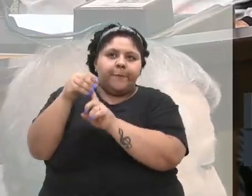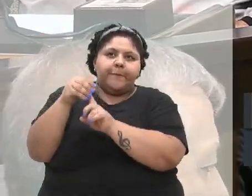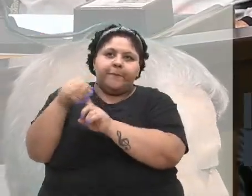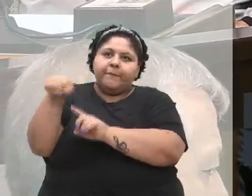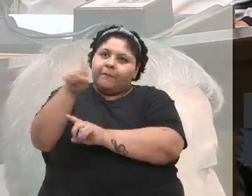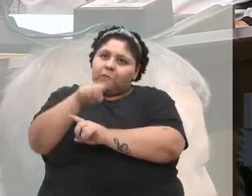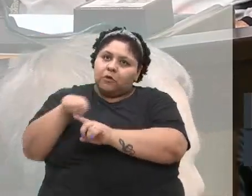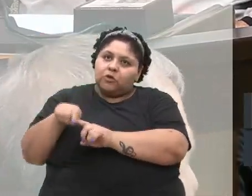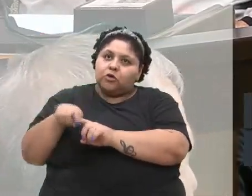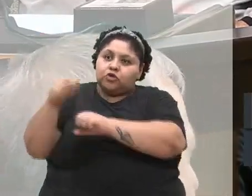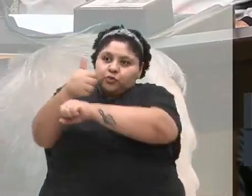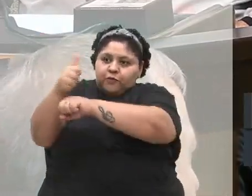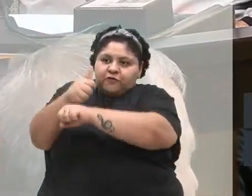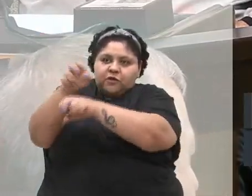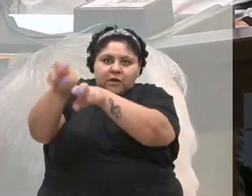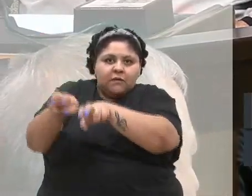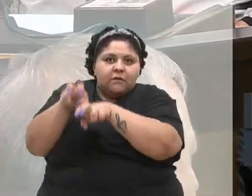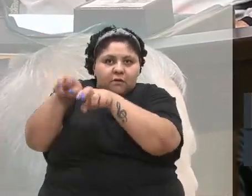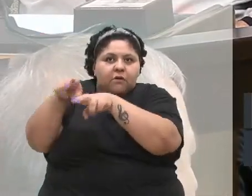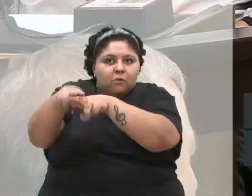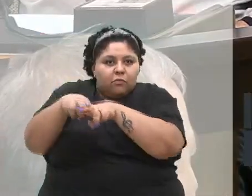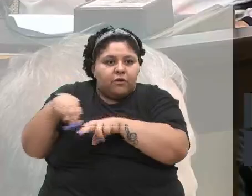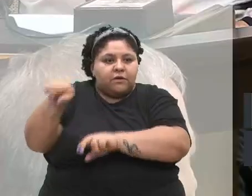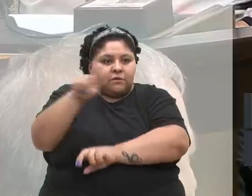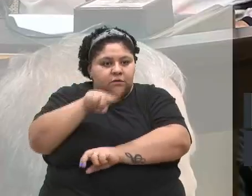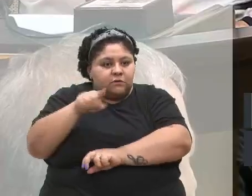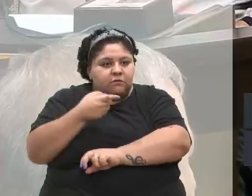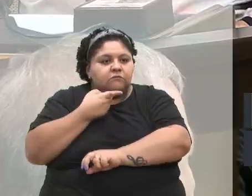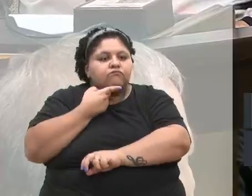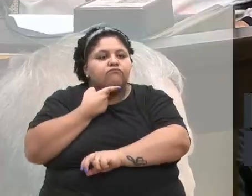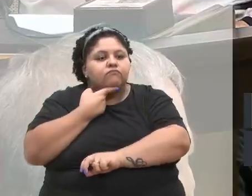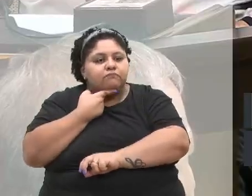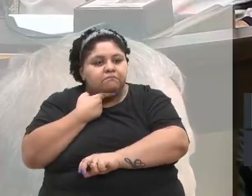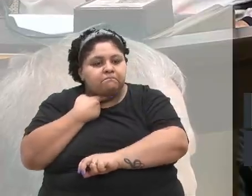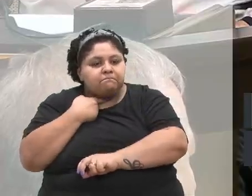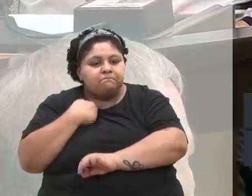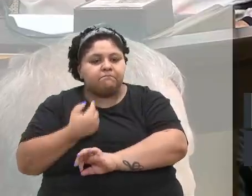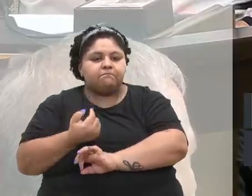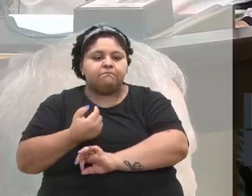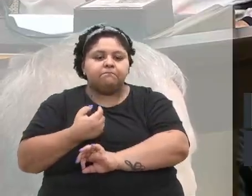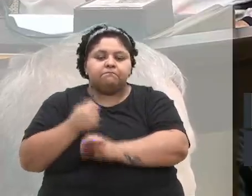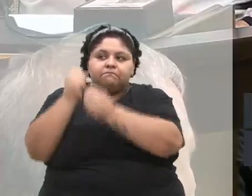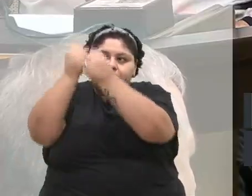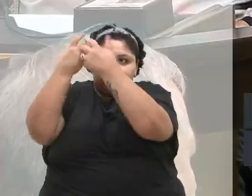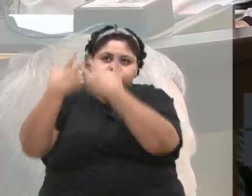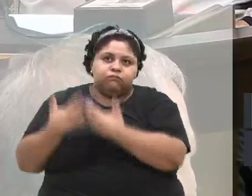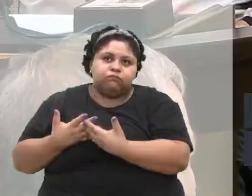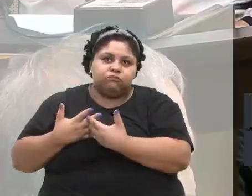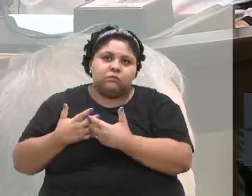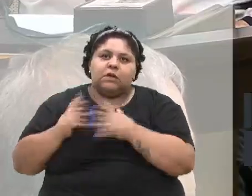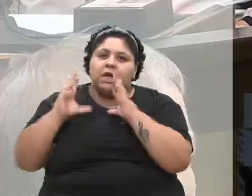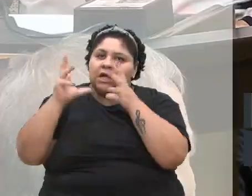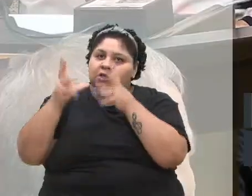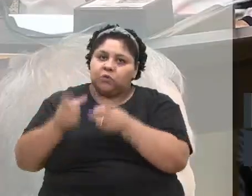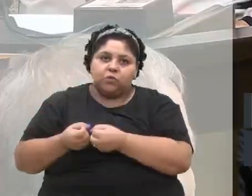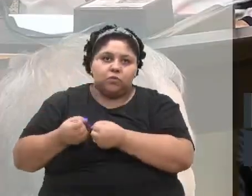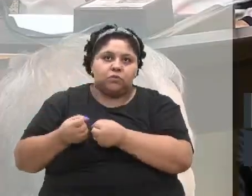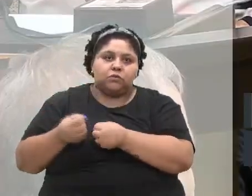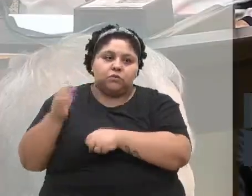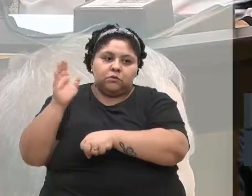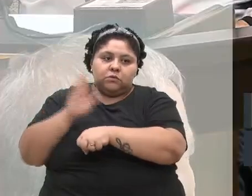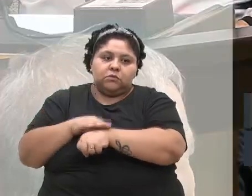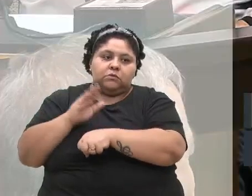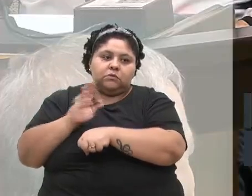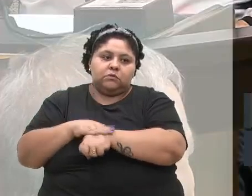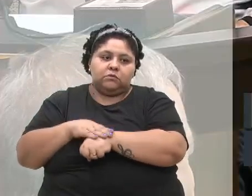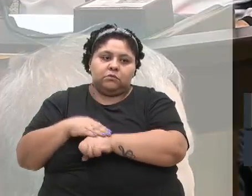nossos agricultores. E por isso, então, gostaria de explicitar aqui a todos, neste momento